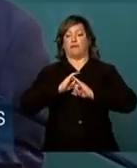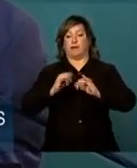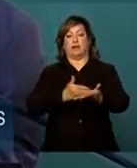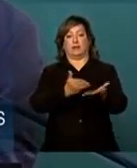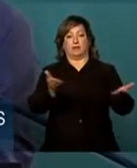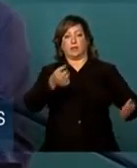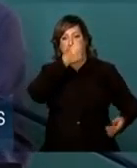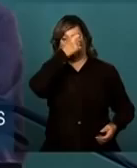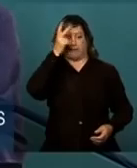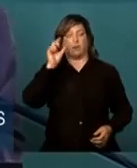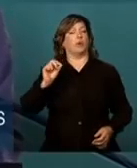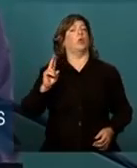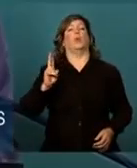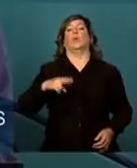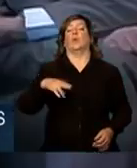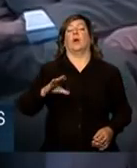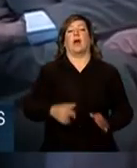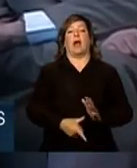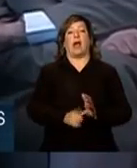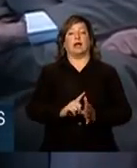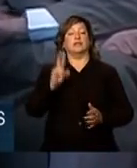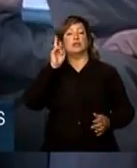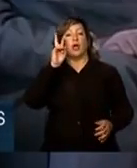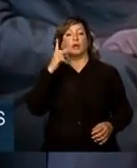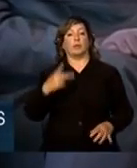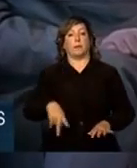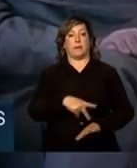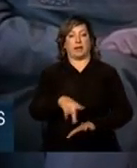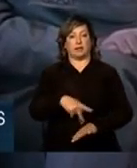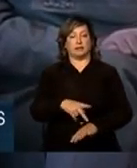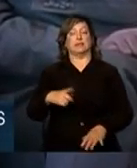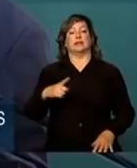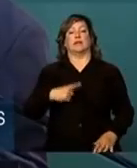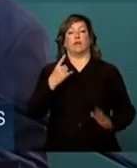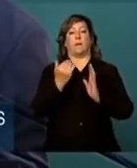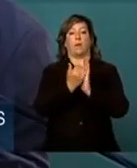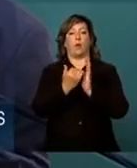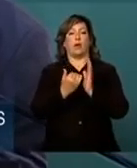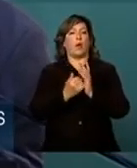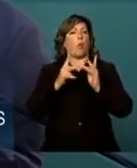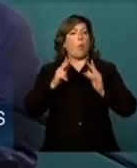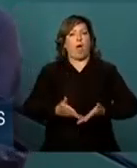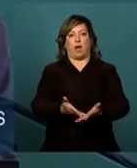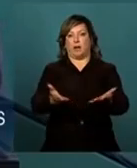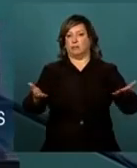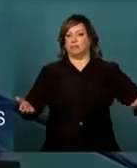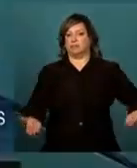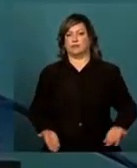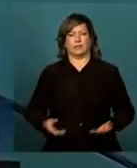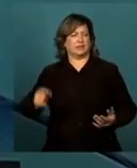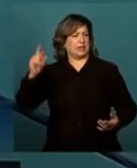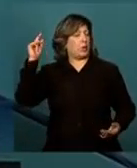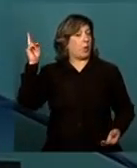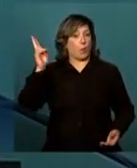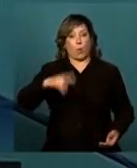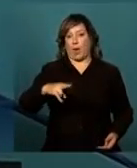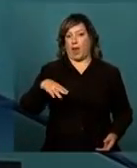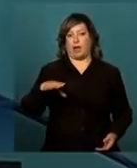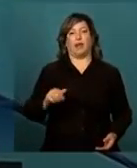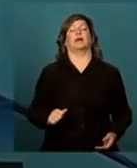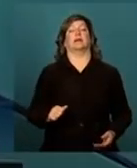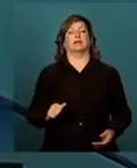prefeitas que nunca antes na história do nosso país nós tivemos um programa desta magnitude, onde o governo